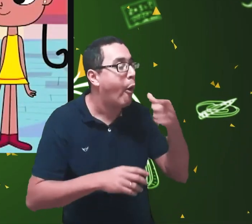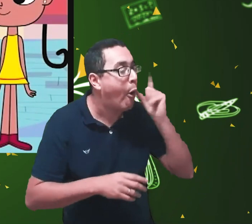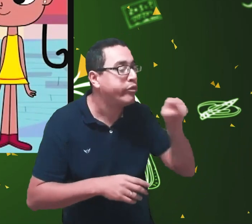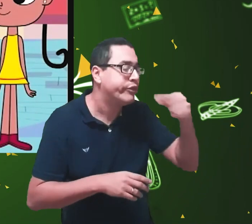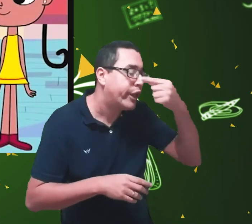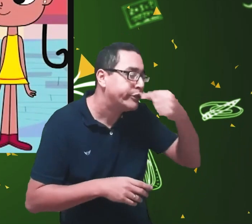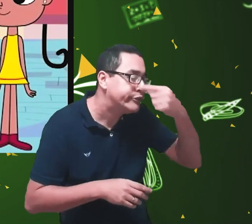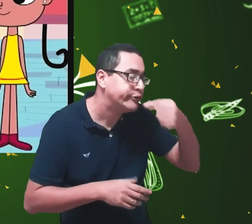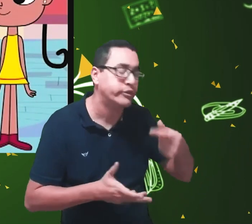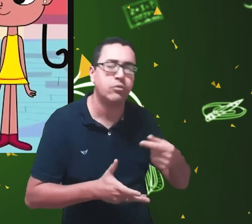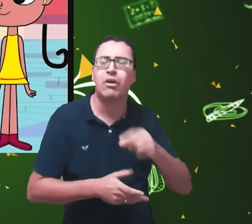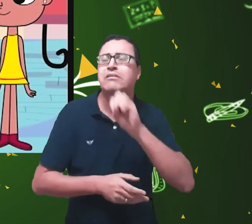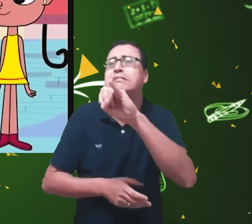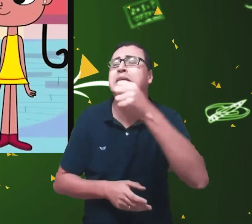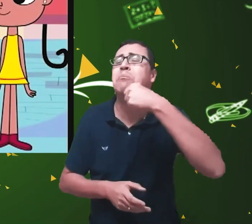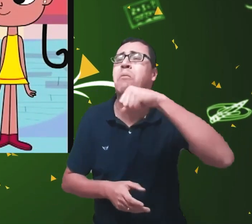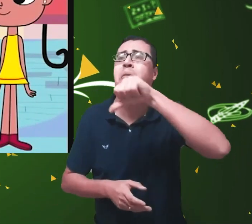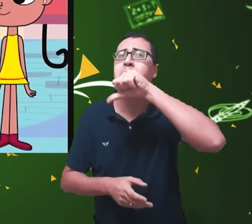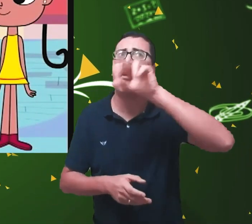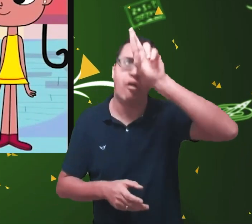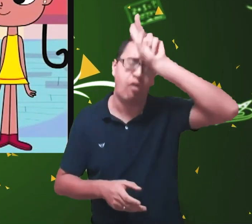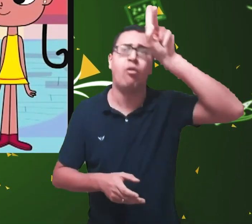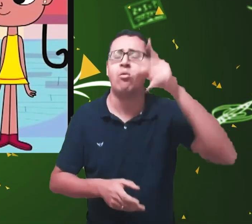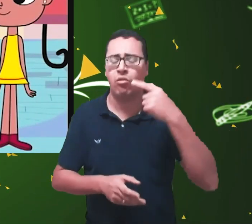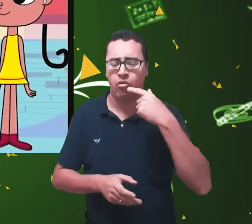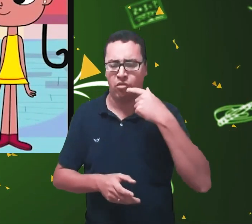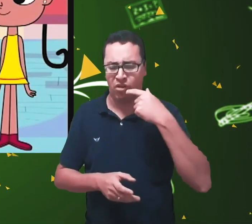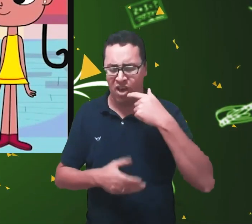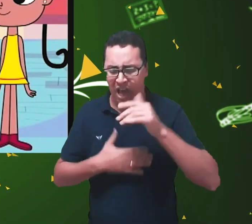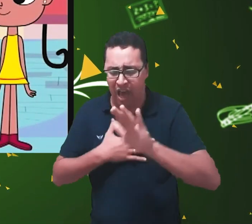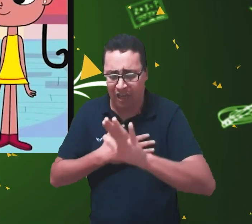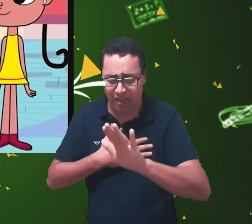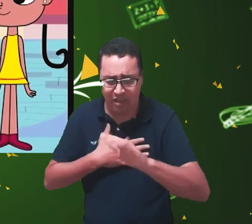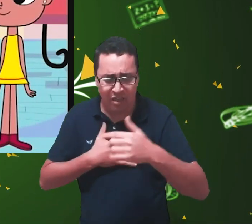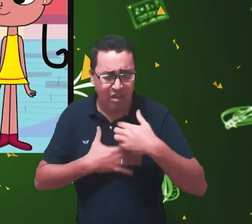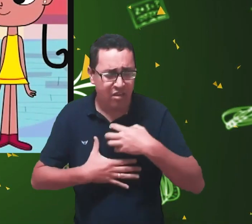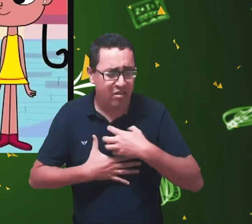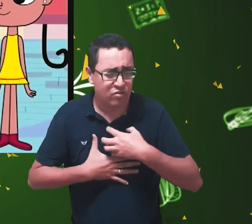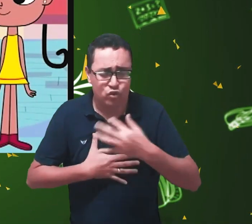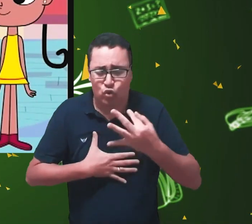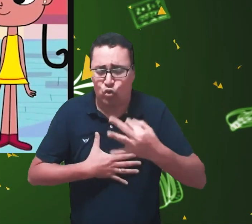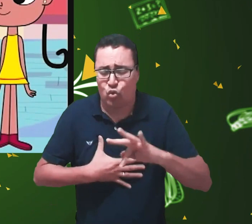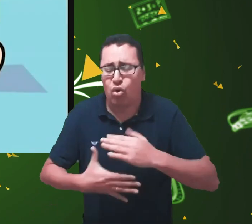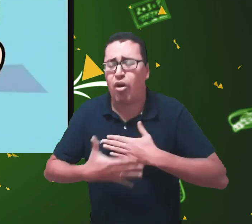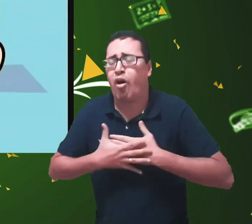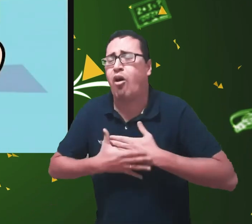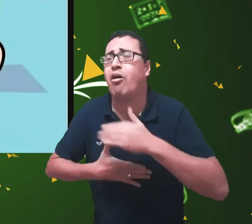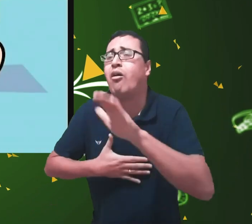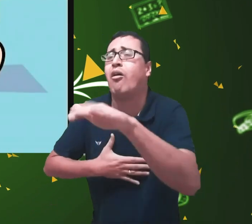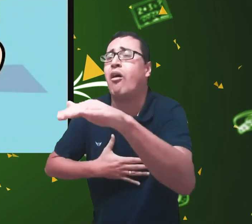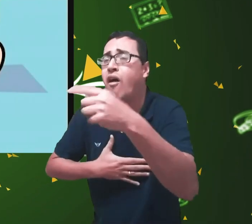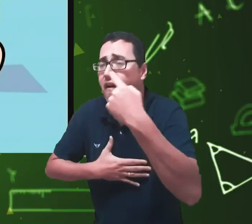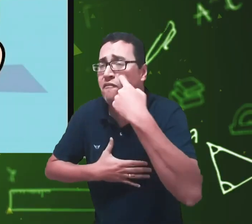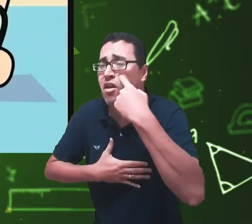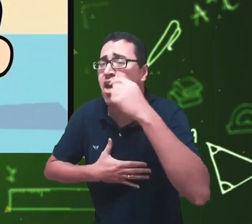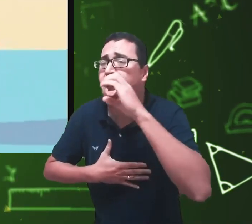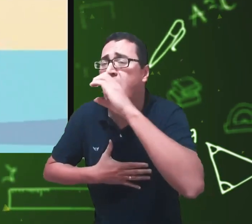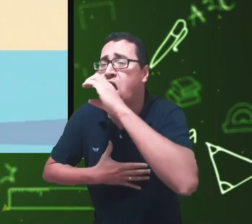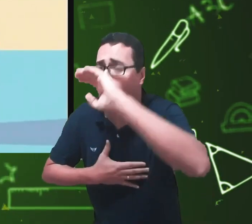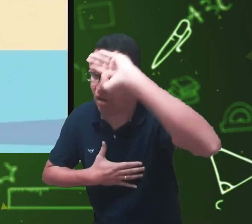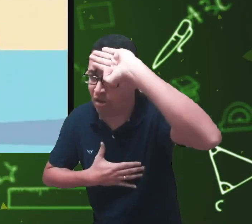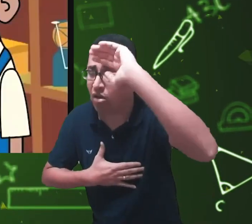tivesse enganado? Ai, eu já tô sentindo uma dorzinha bem aqui, ó. Vê se eu tô